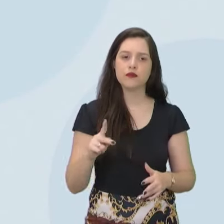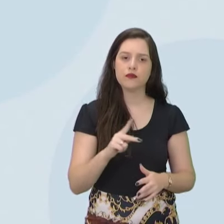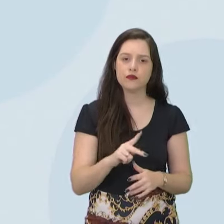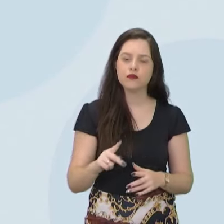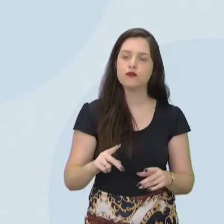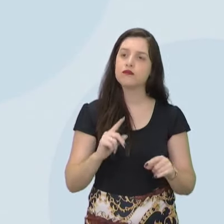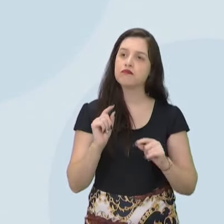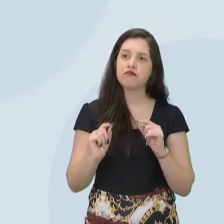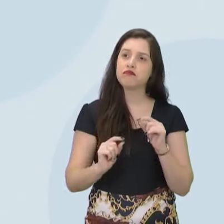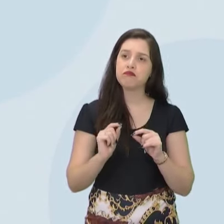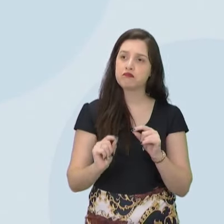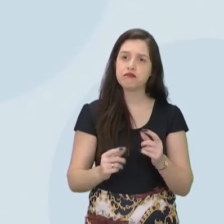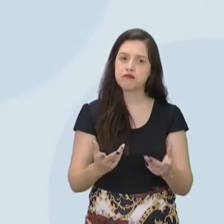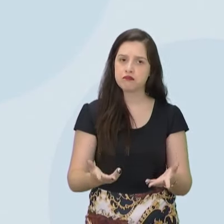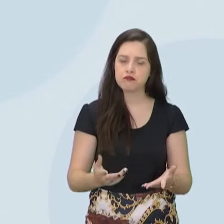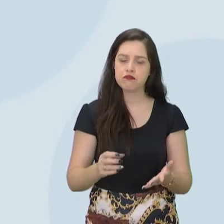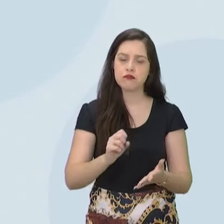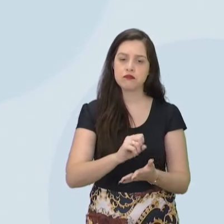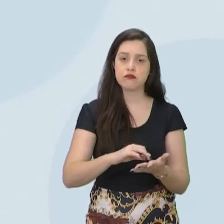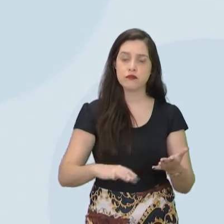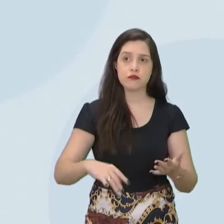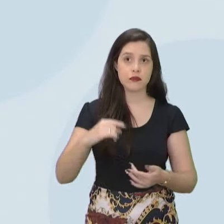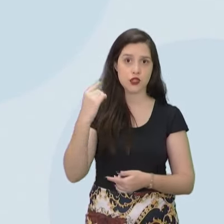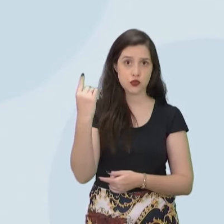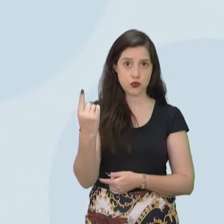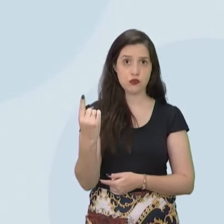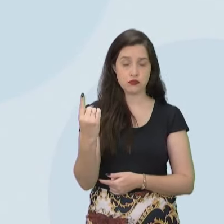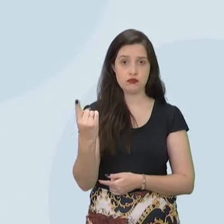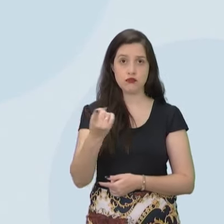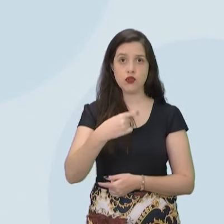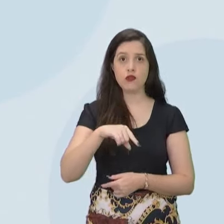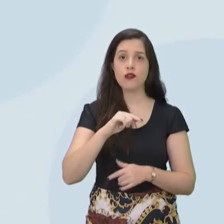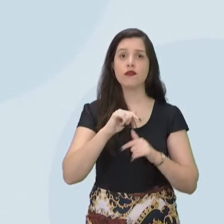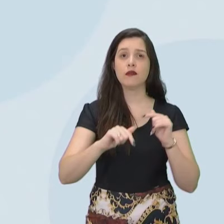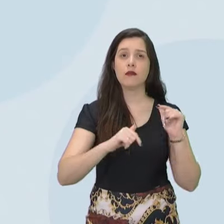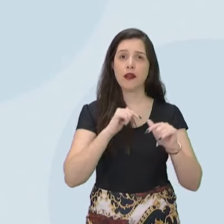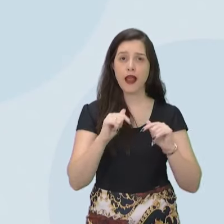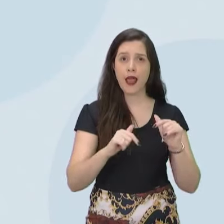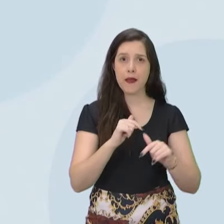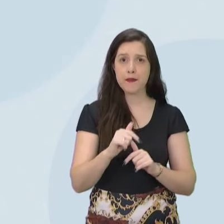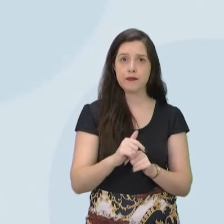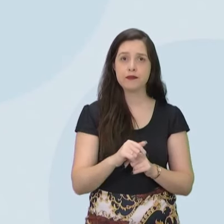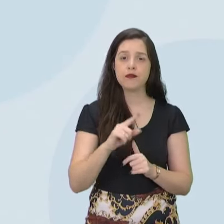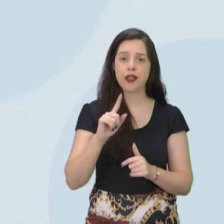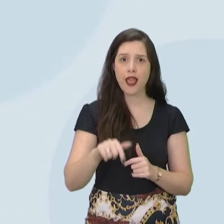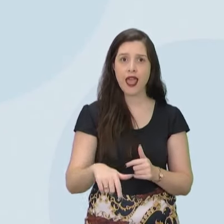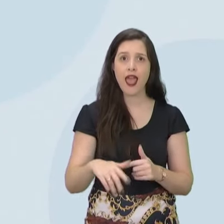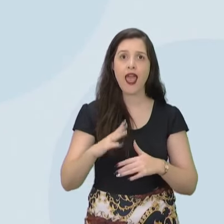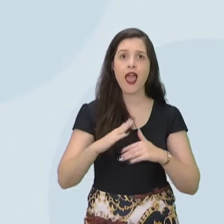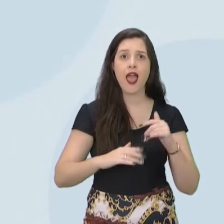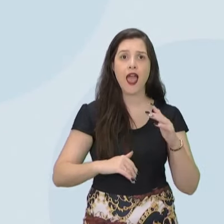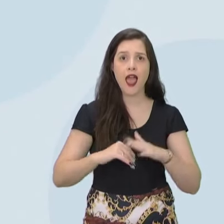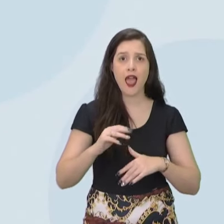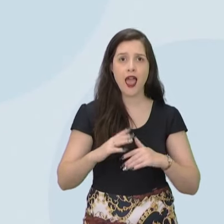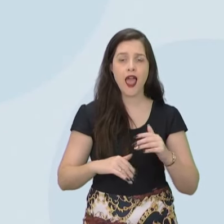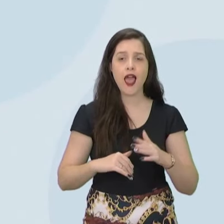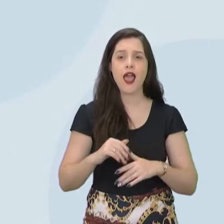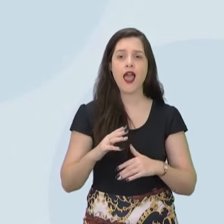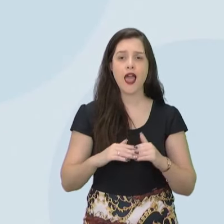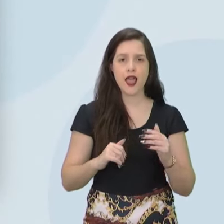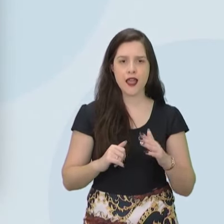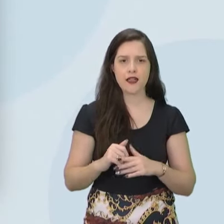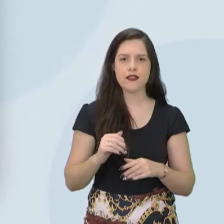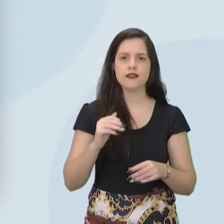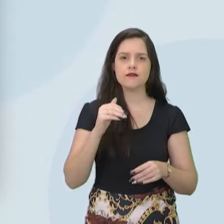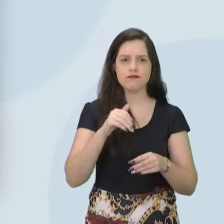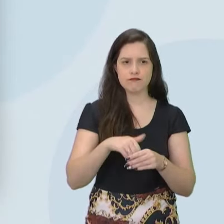atividade. Então, na atividade 1, a gente vai trabalhar essas habilidades que está no slide 24. Próximo slide,